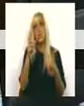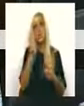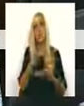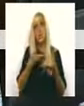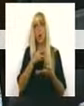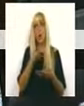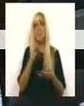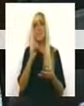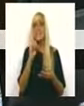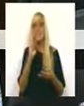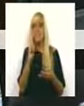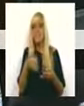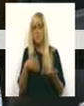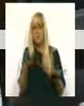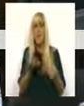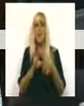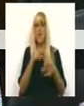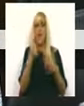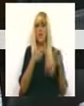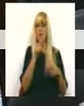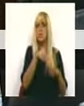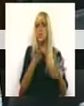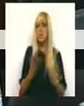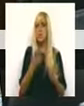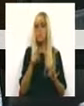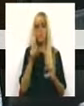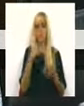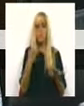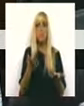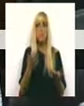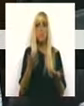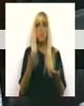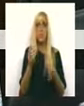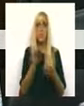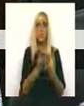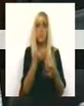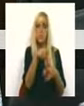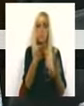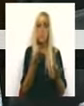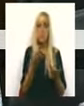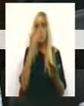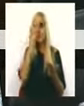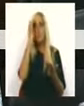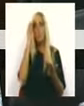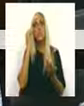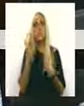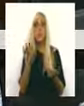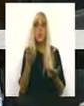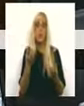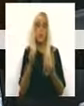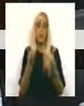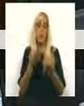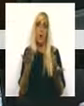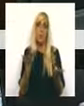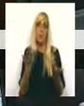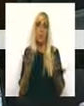da ICEP, relativamente a esta avaliação e este processo que, no fundo,